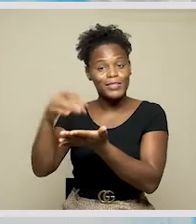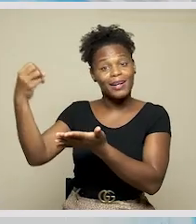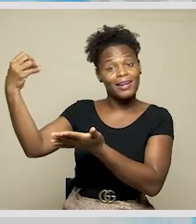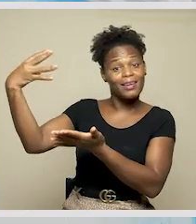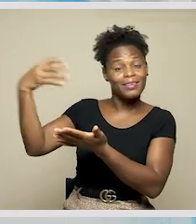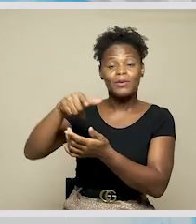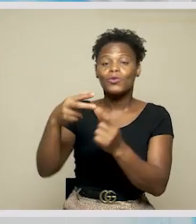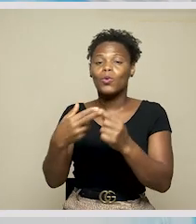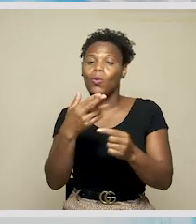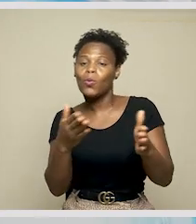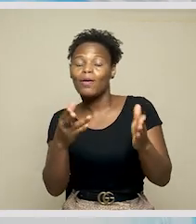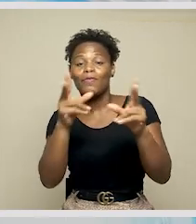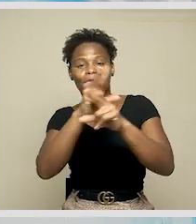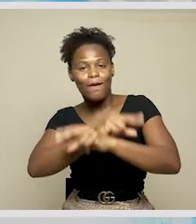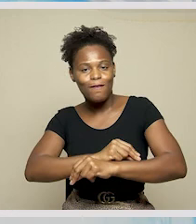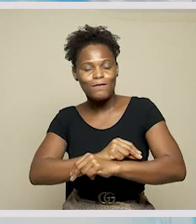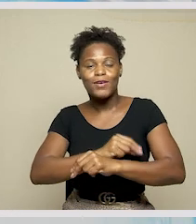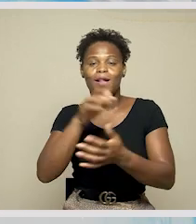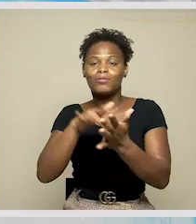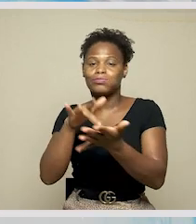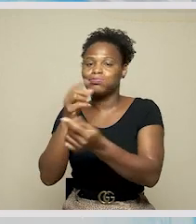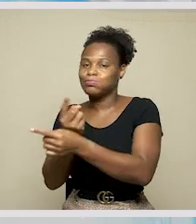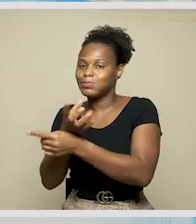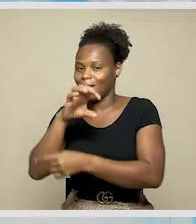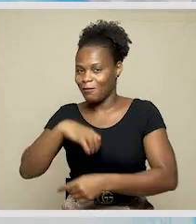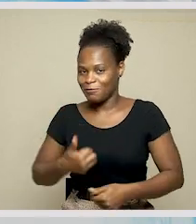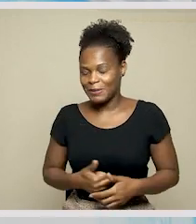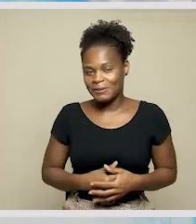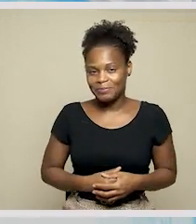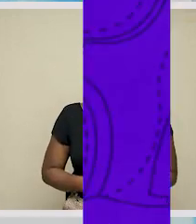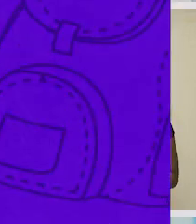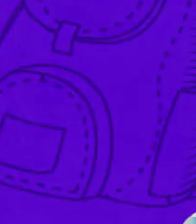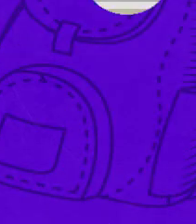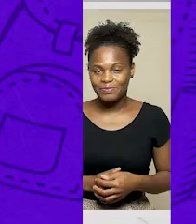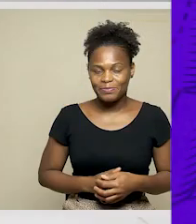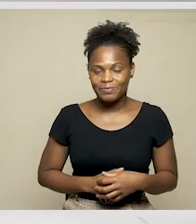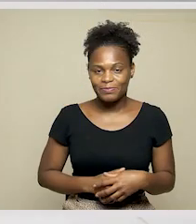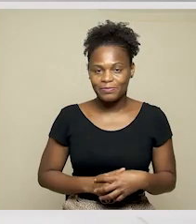na inauguração da moderna literatura cabo-verdiana.